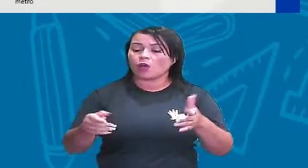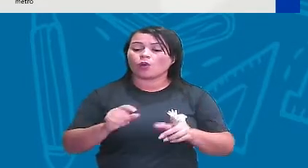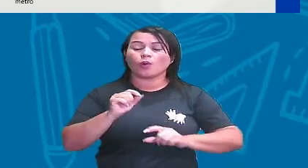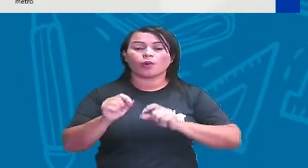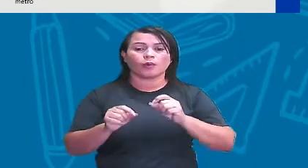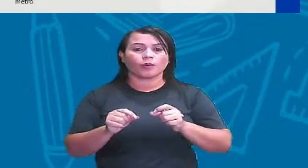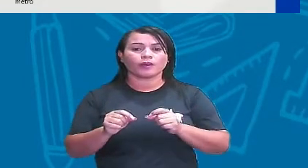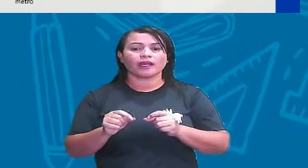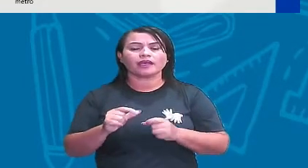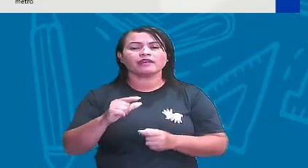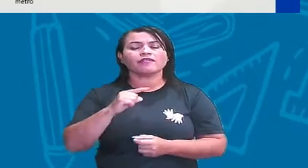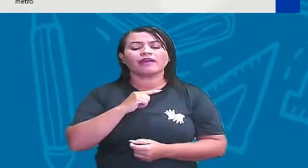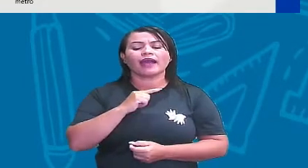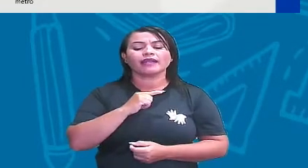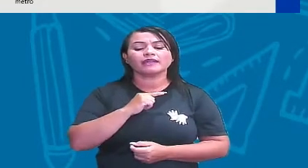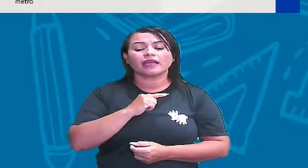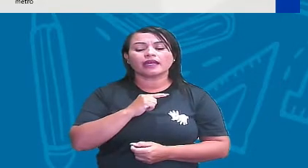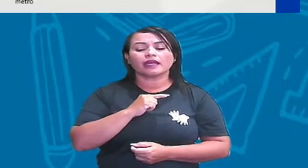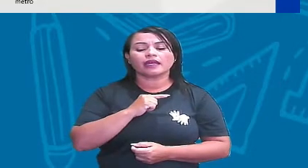vai trazer